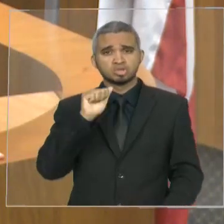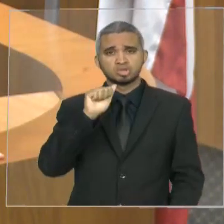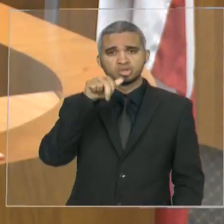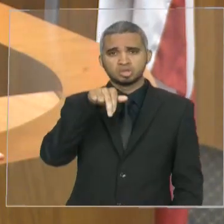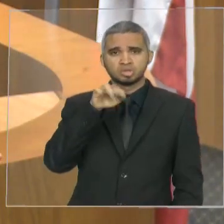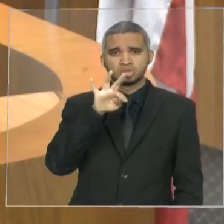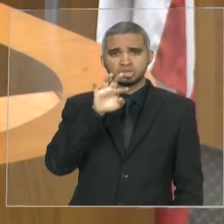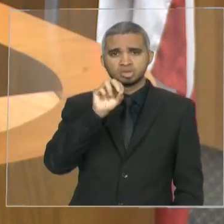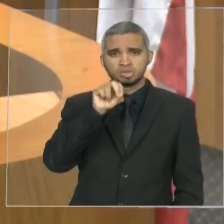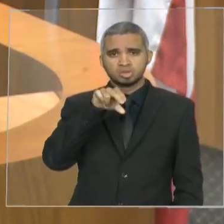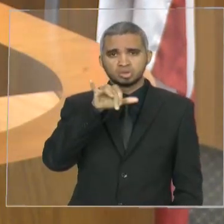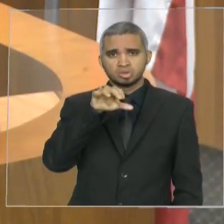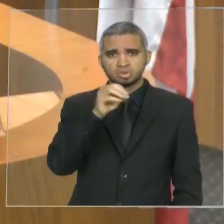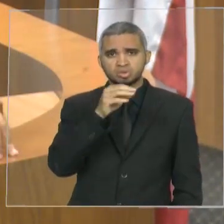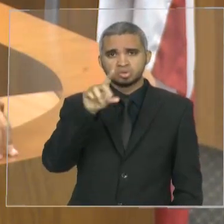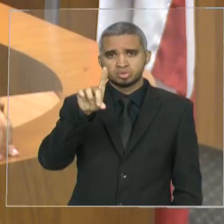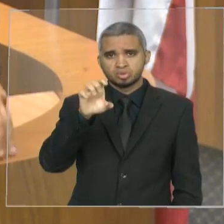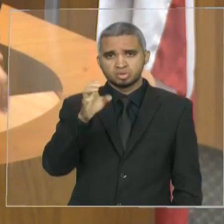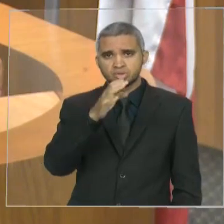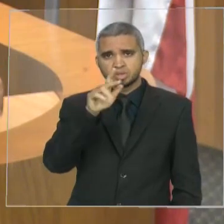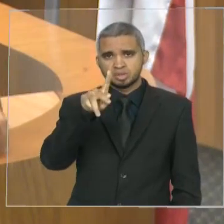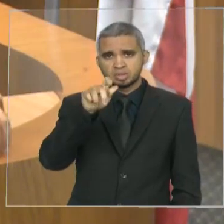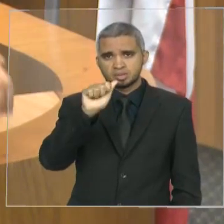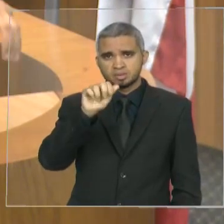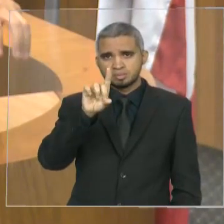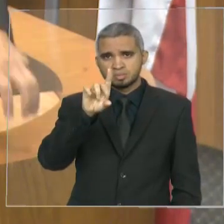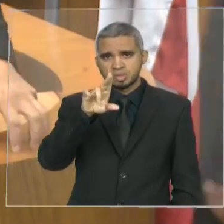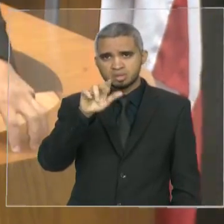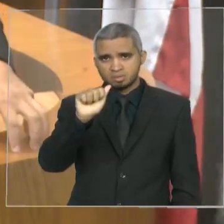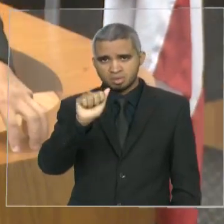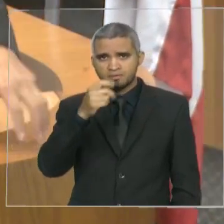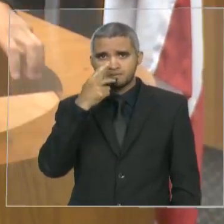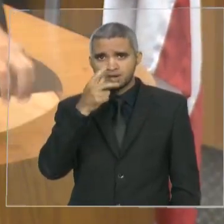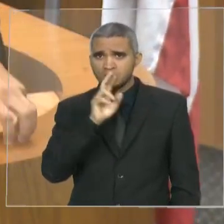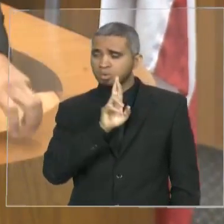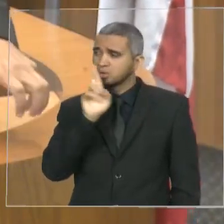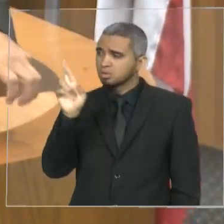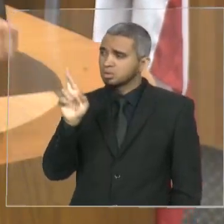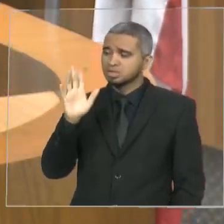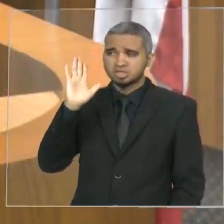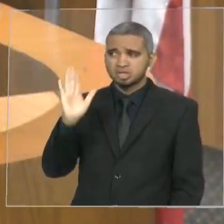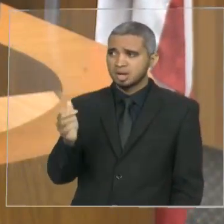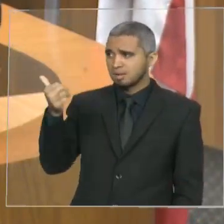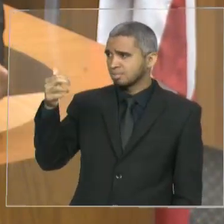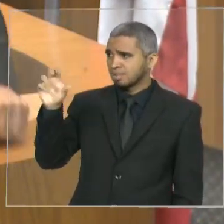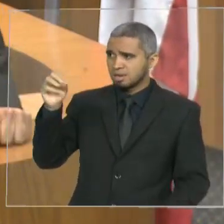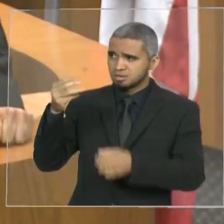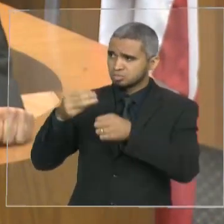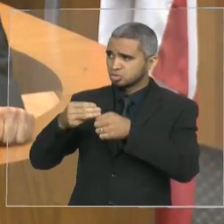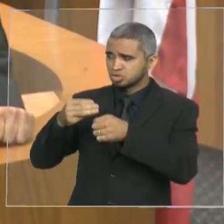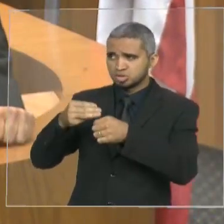que cerca de 10 municípios já decretaram emergência no estado do Maranhão.